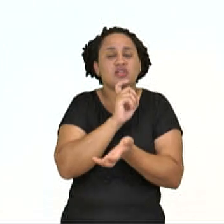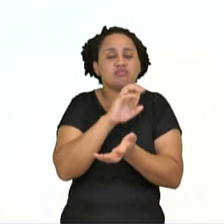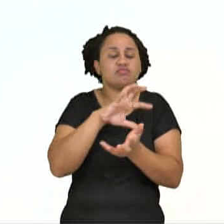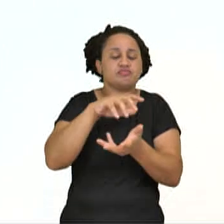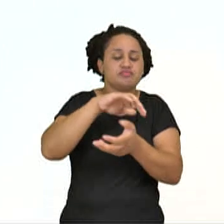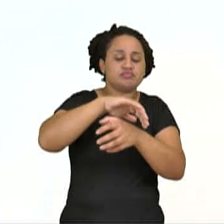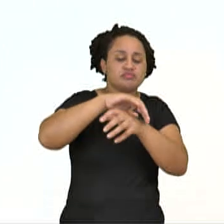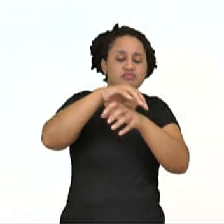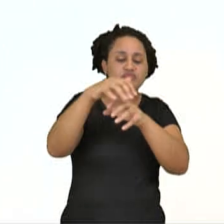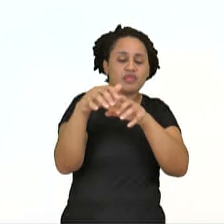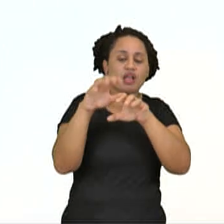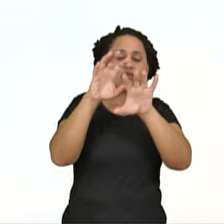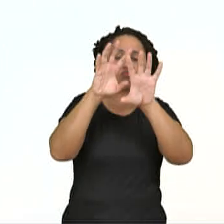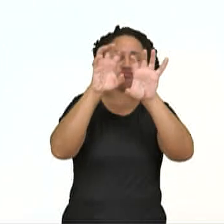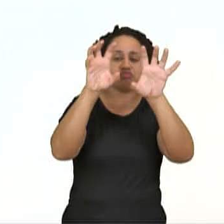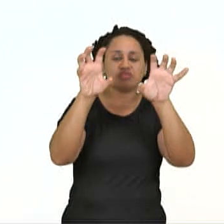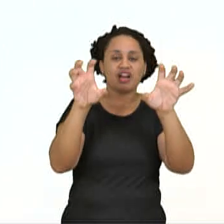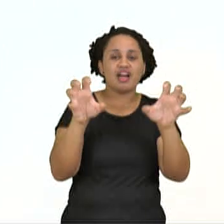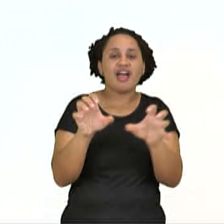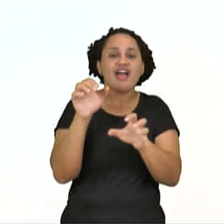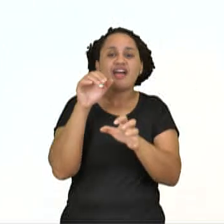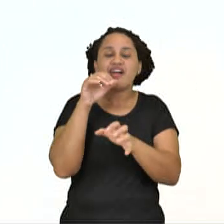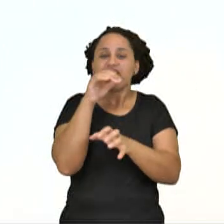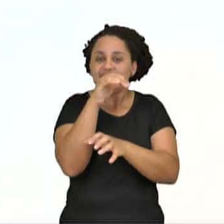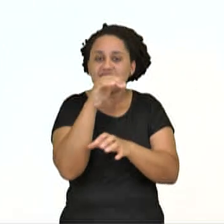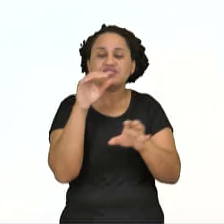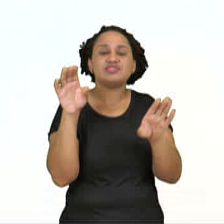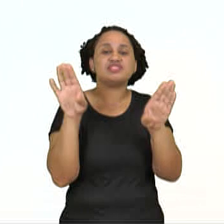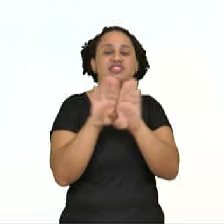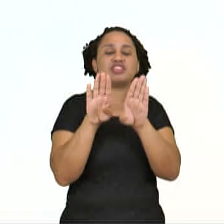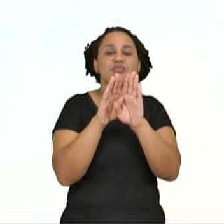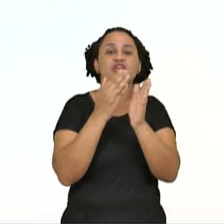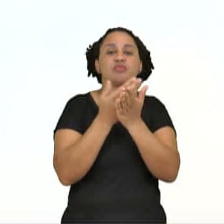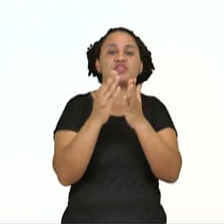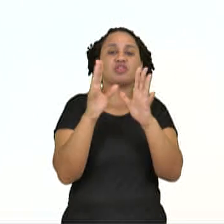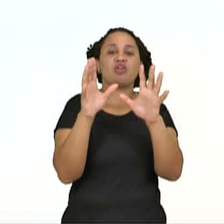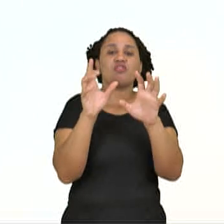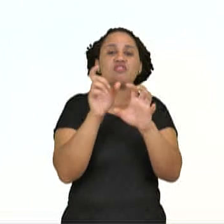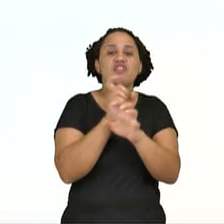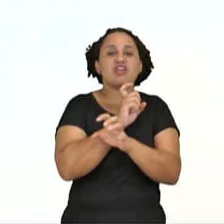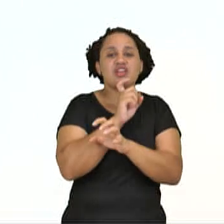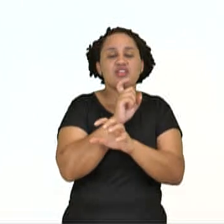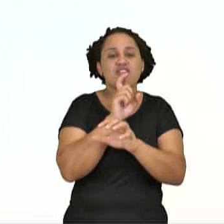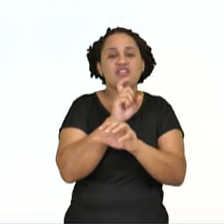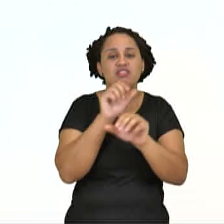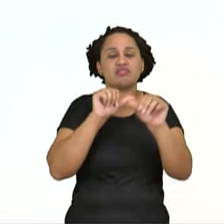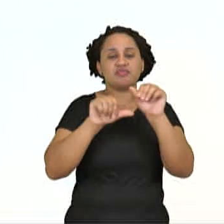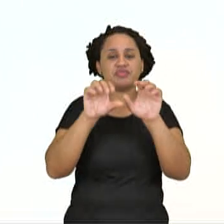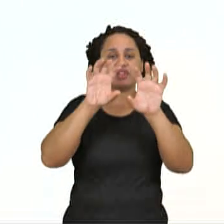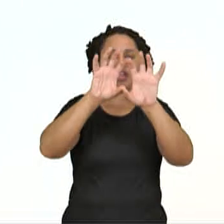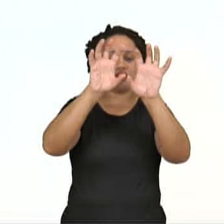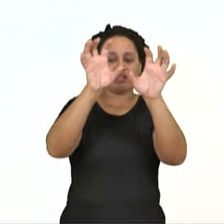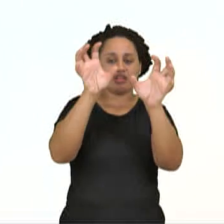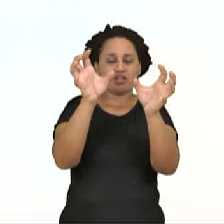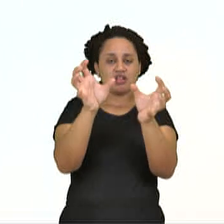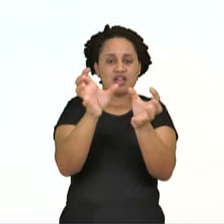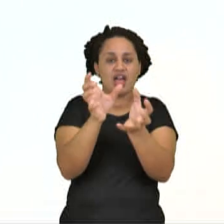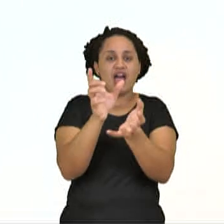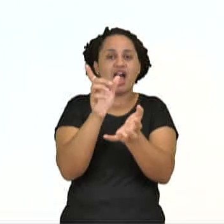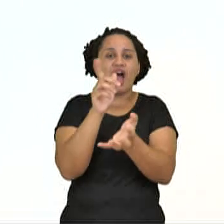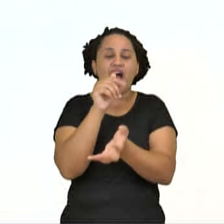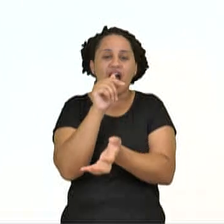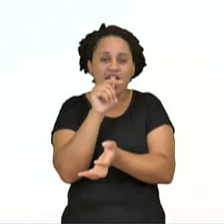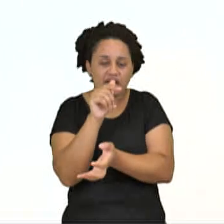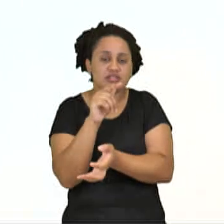superfície, os gases quentes também haviam esfriado e o planeta cobrira-se de água e sobre a